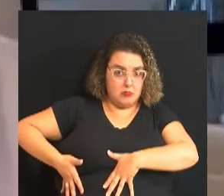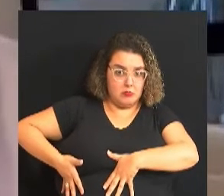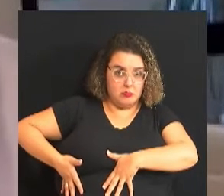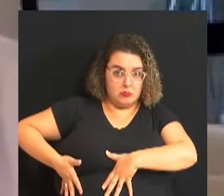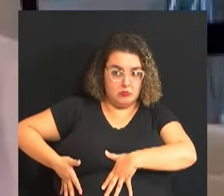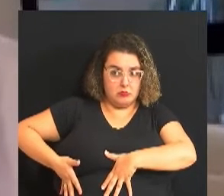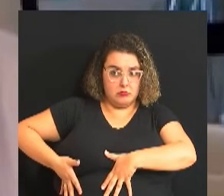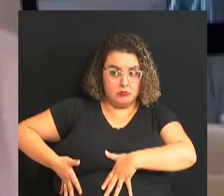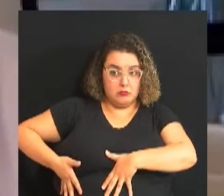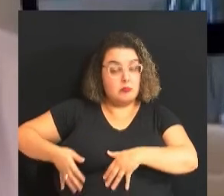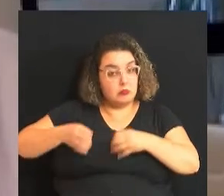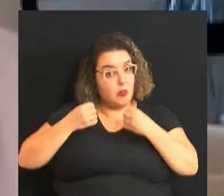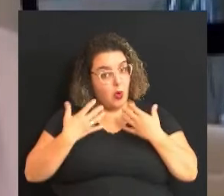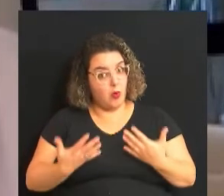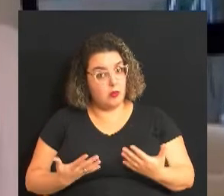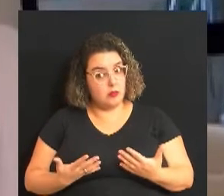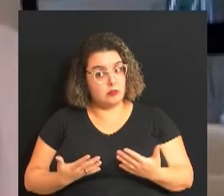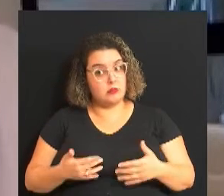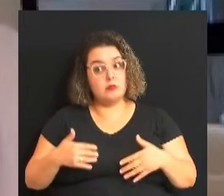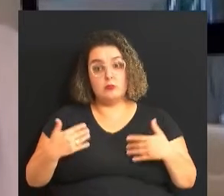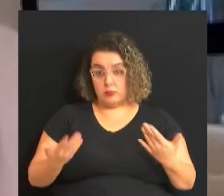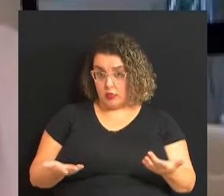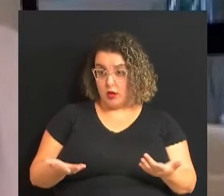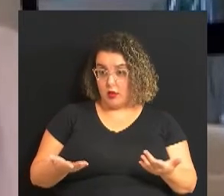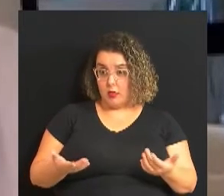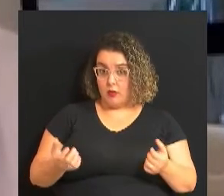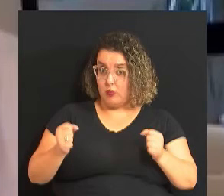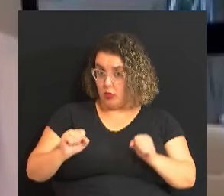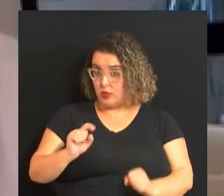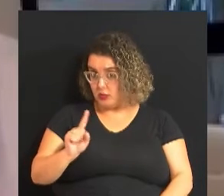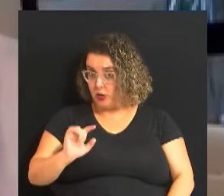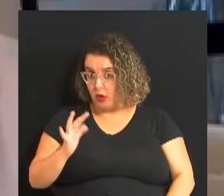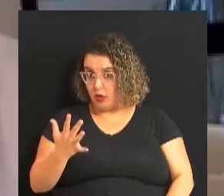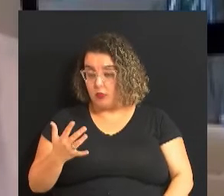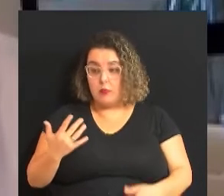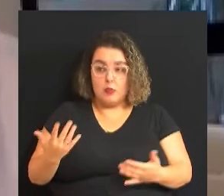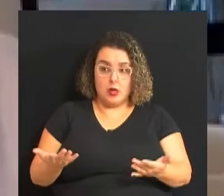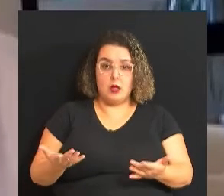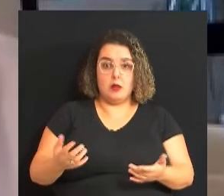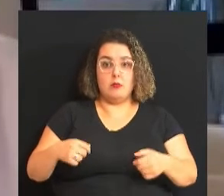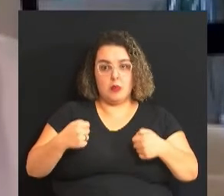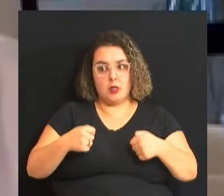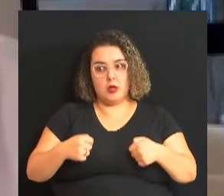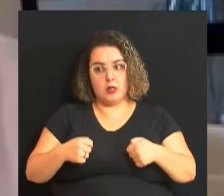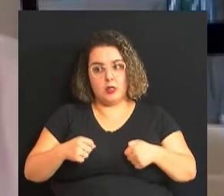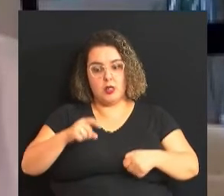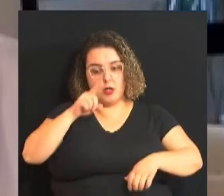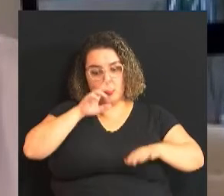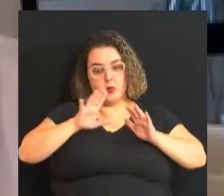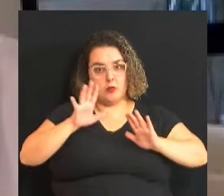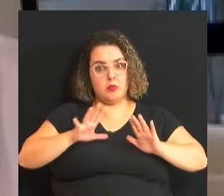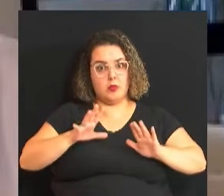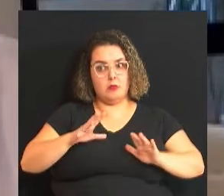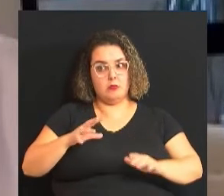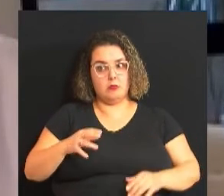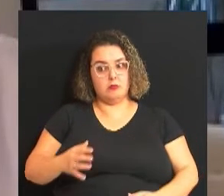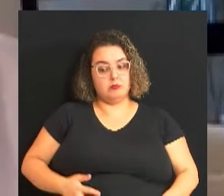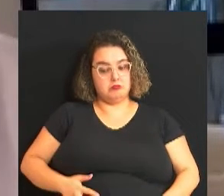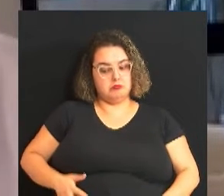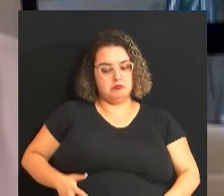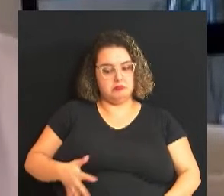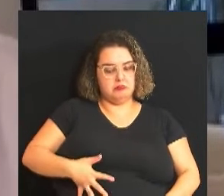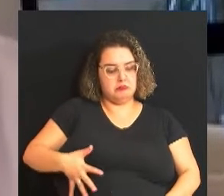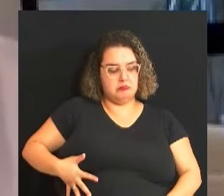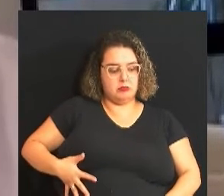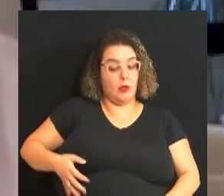pele muito bom, isso pode não acontecer, mas é claro, a pessoa tem que tomar esse cuidado e ficar vigiando para ver se está tudo bem. Por